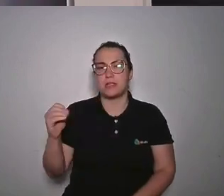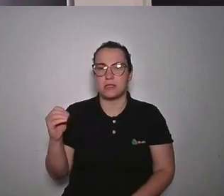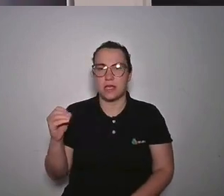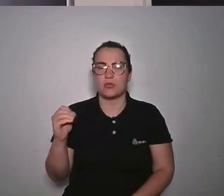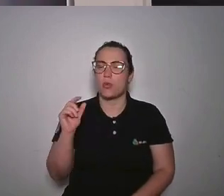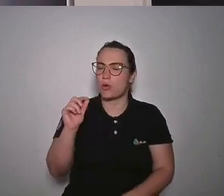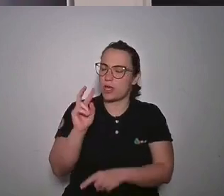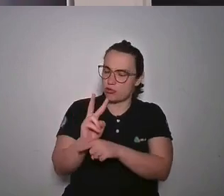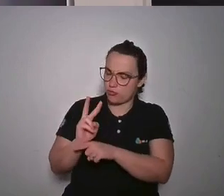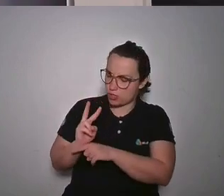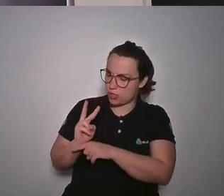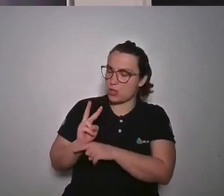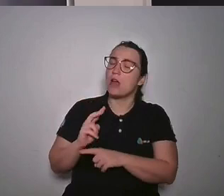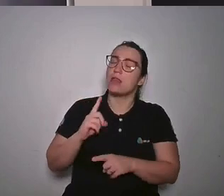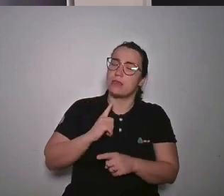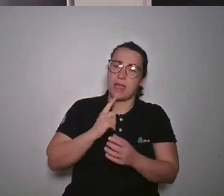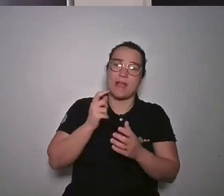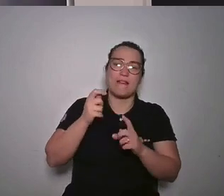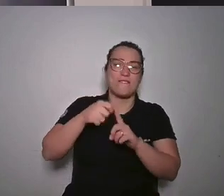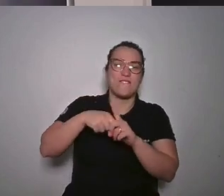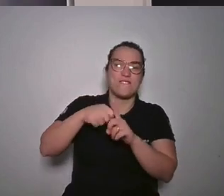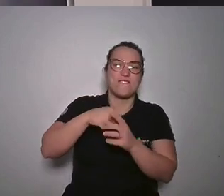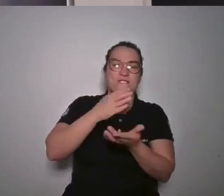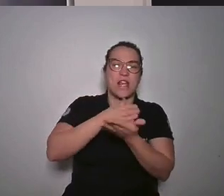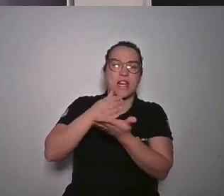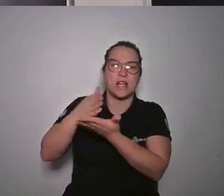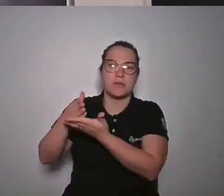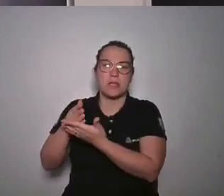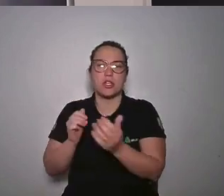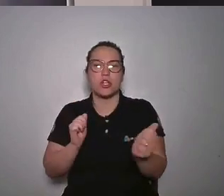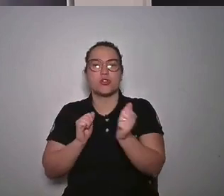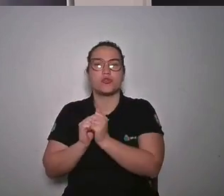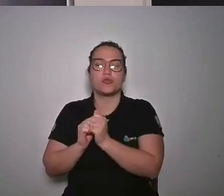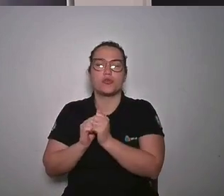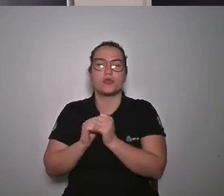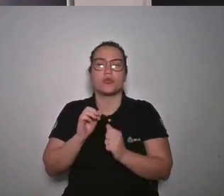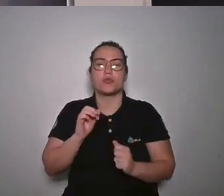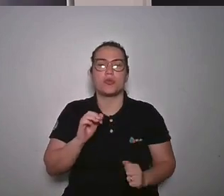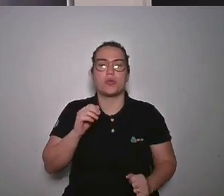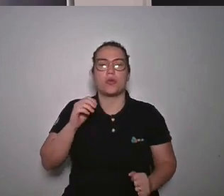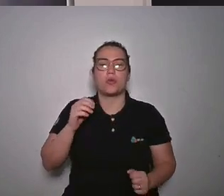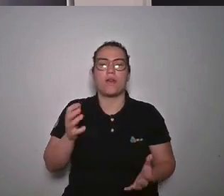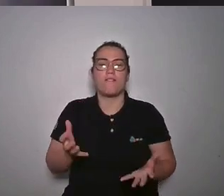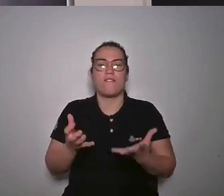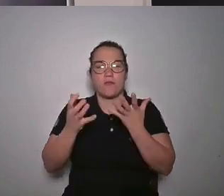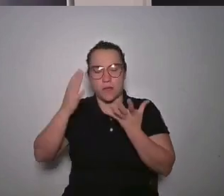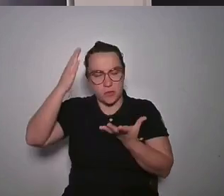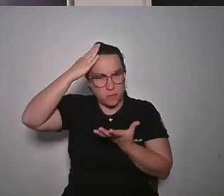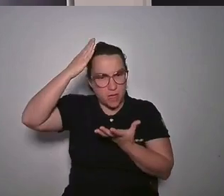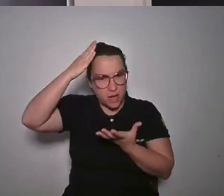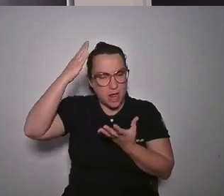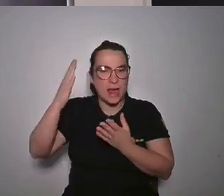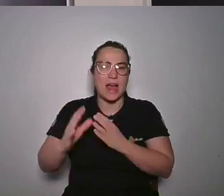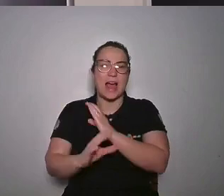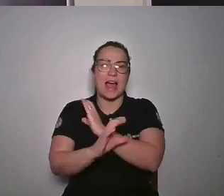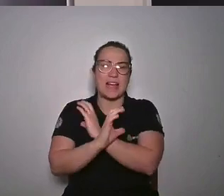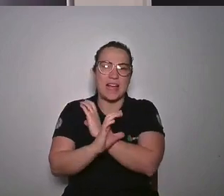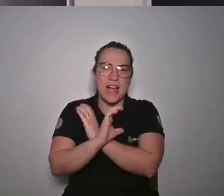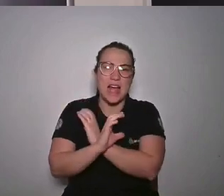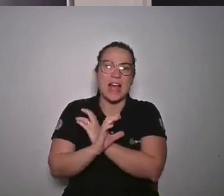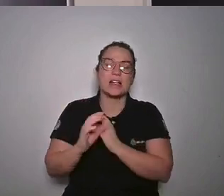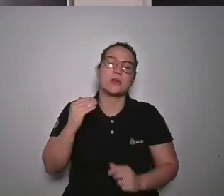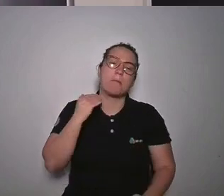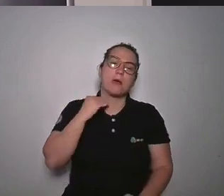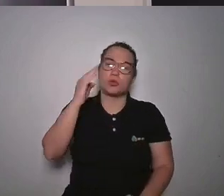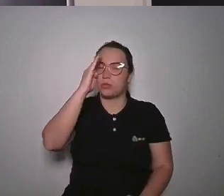dívida? O município tem vários financiamentos junto ao Fomento Paraná, junto à Caixa Econômica, junto ao Banco do